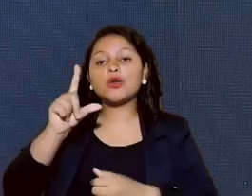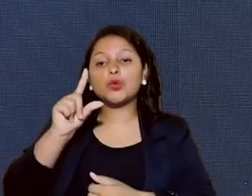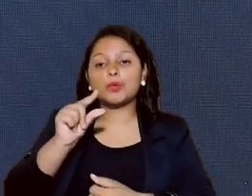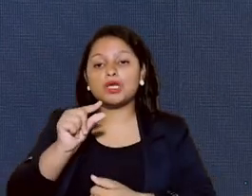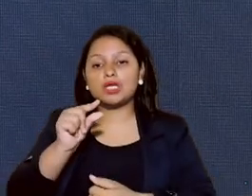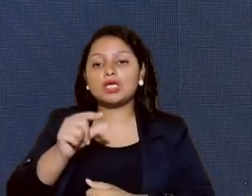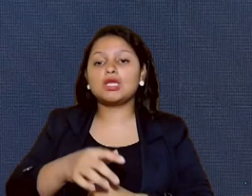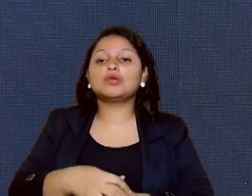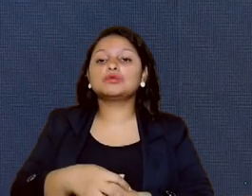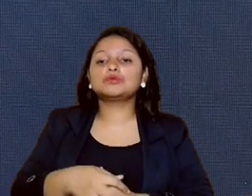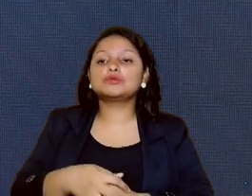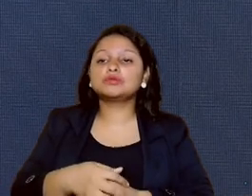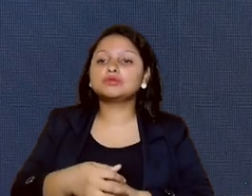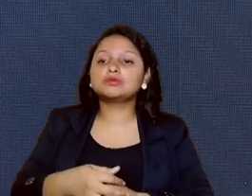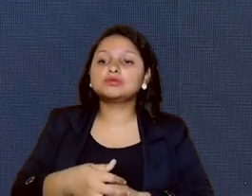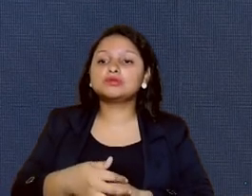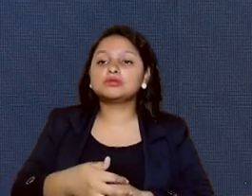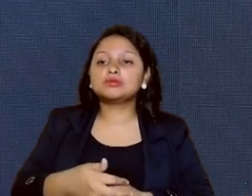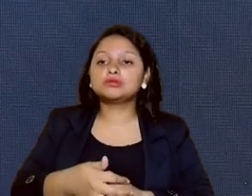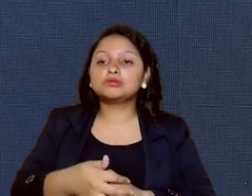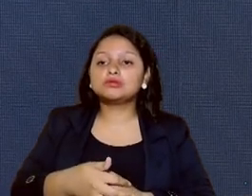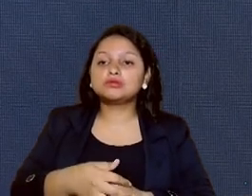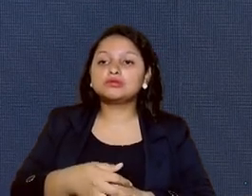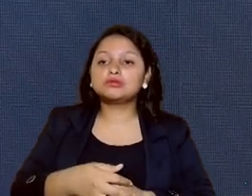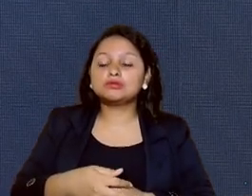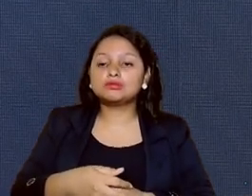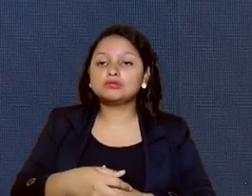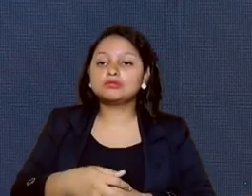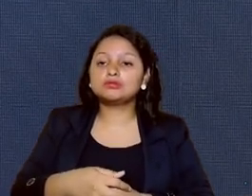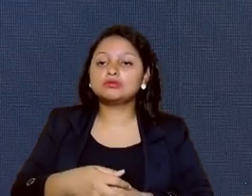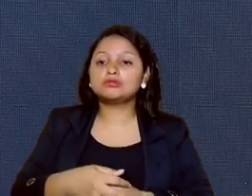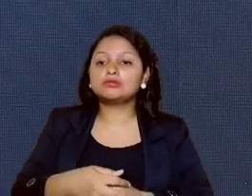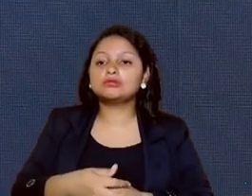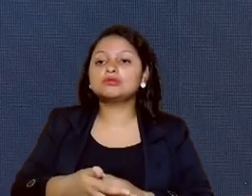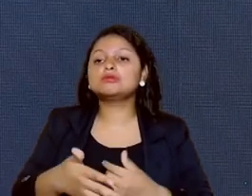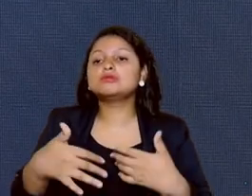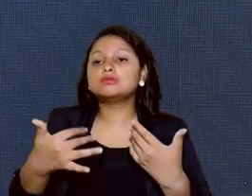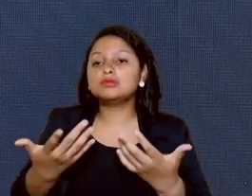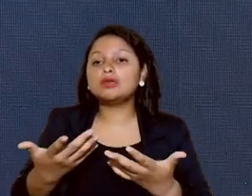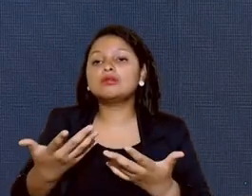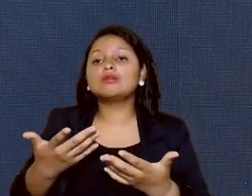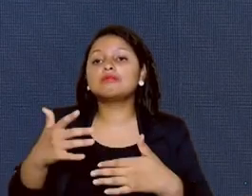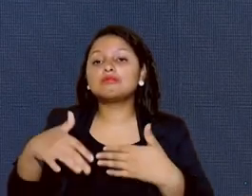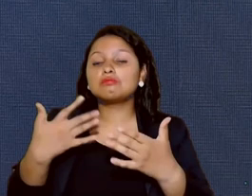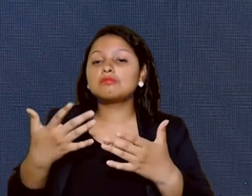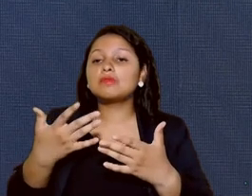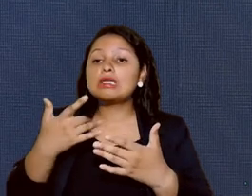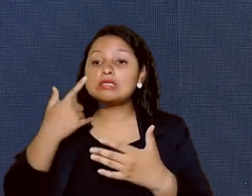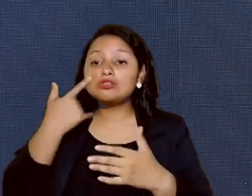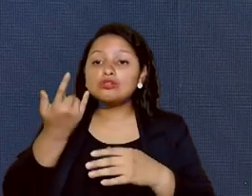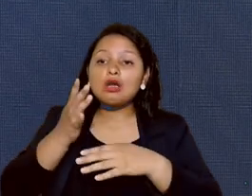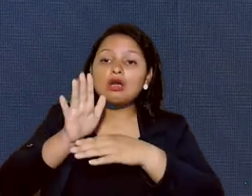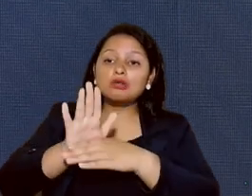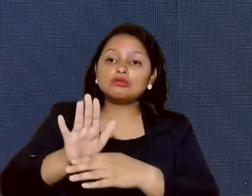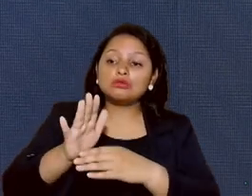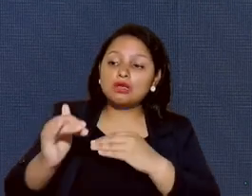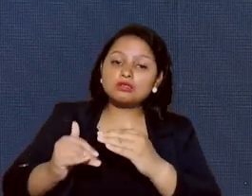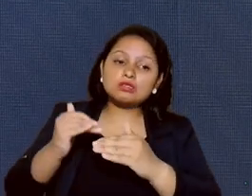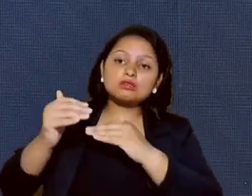quem é Quality né que onde o grande vai só ficando maior e o pequeno ele ele tende a desaparecer você ajuda a